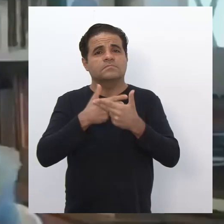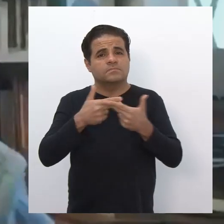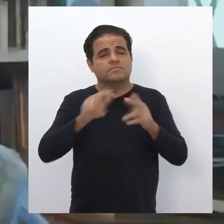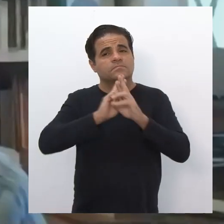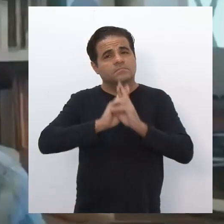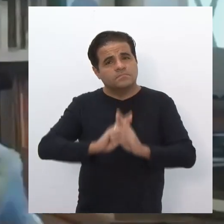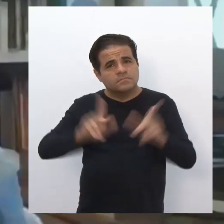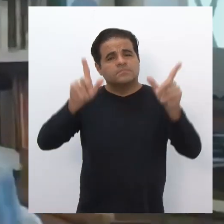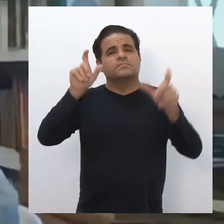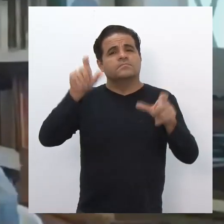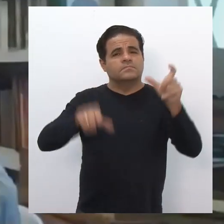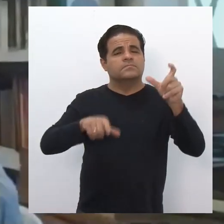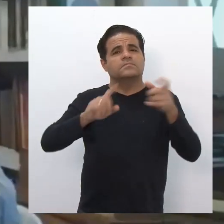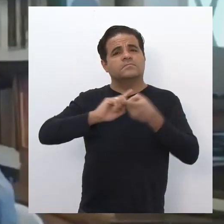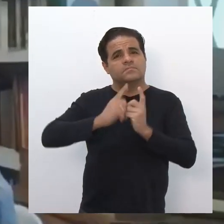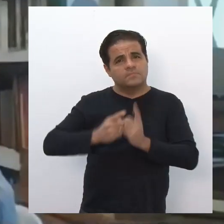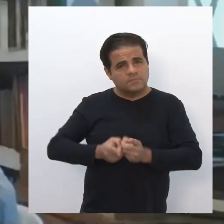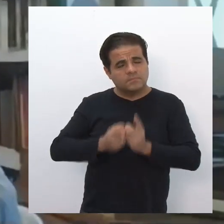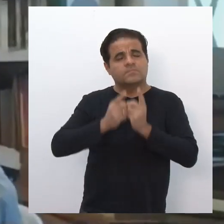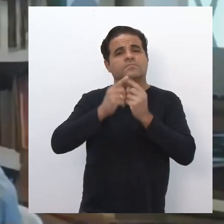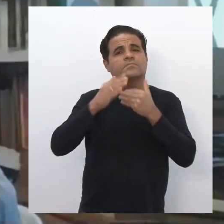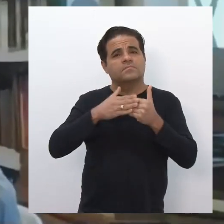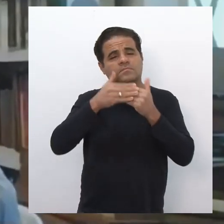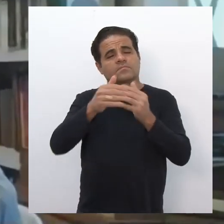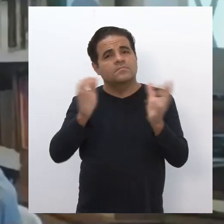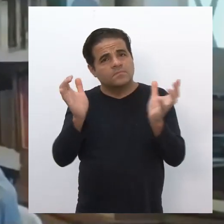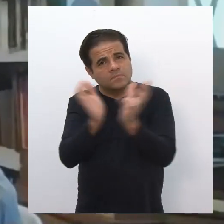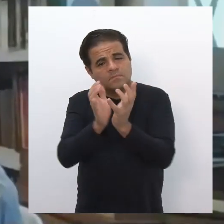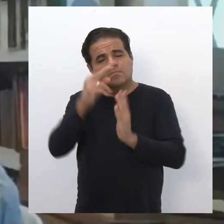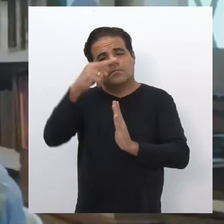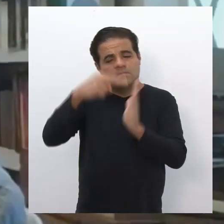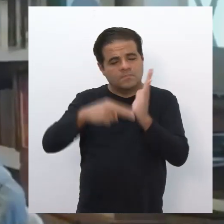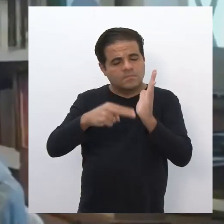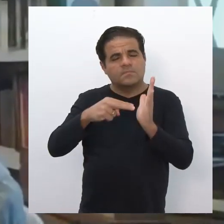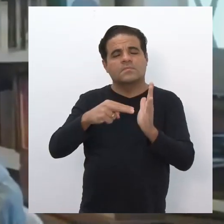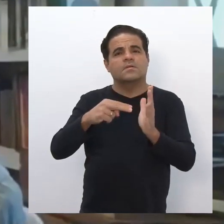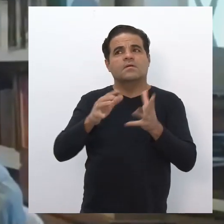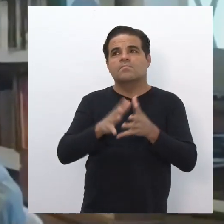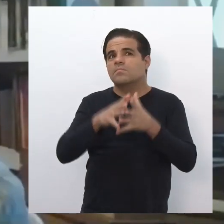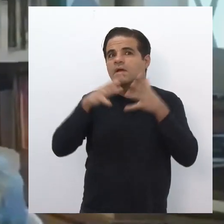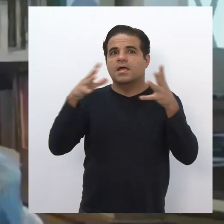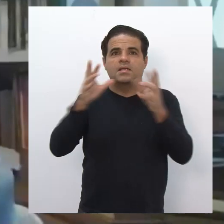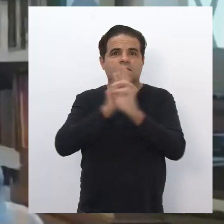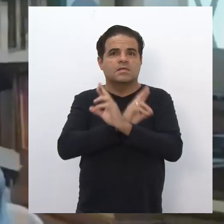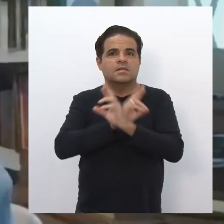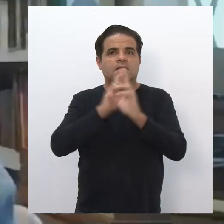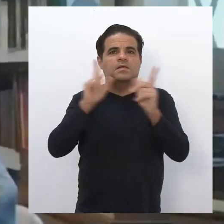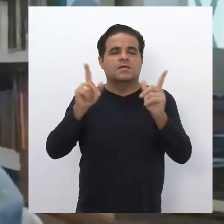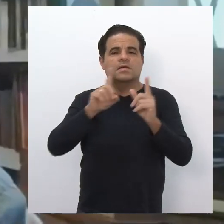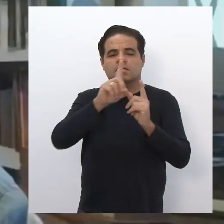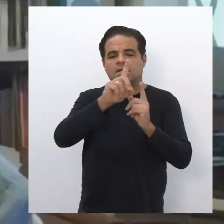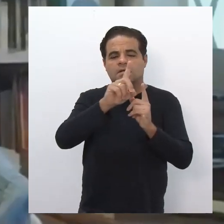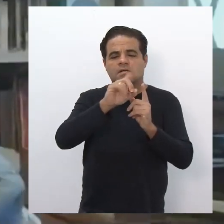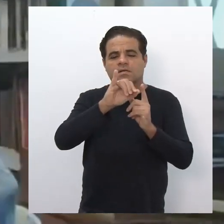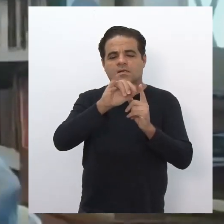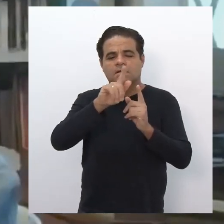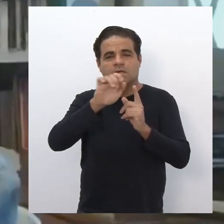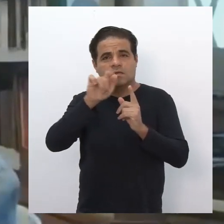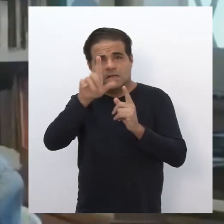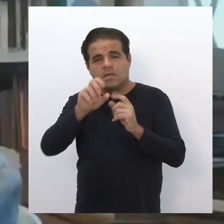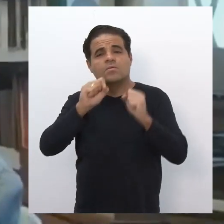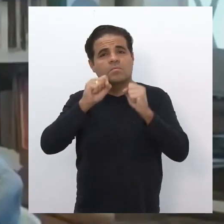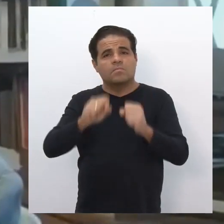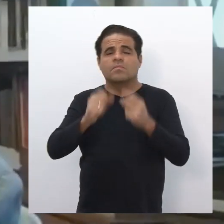diferenças. Do ponto de vista da dinâmica do clube de leitura, não há grandes diferenças. O Diego pode nos falar